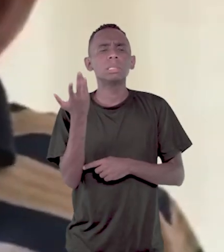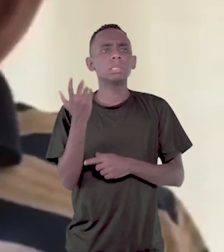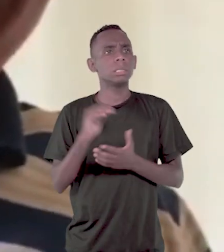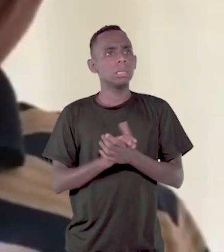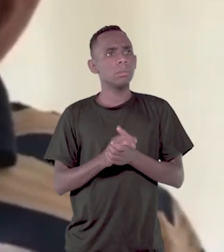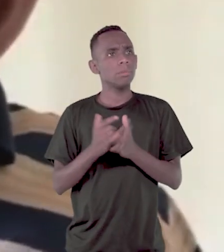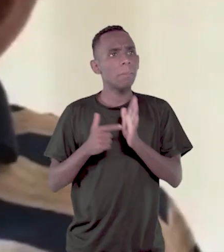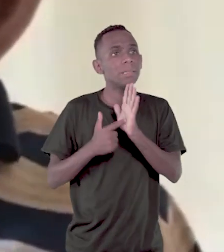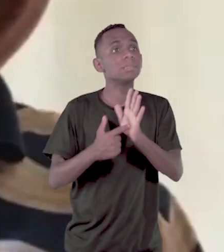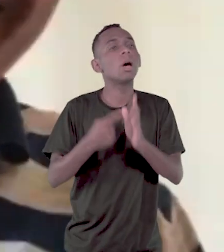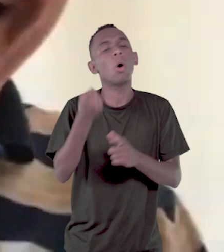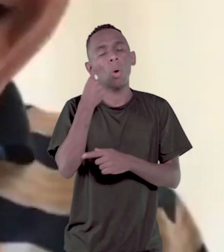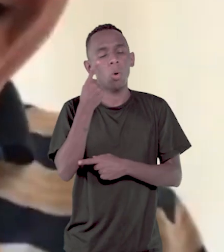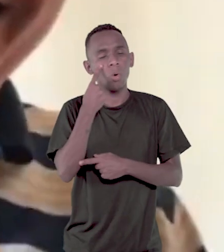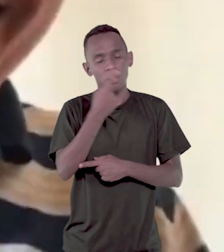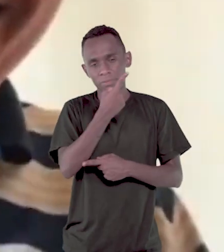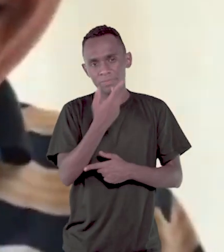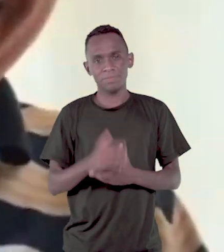exatamente ela, é isso aí, ó.